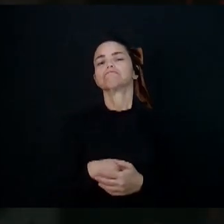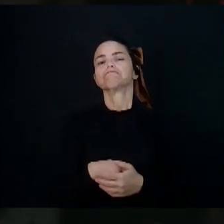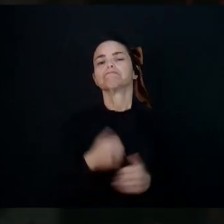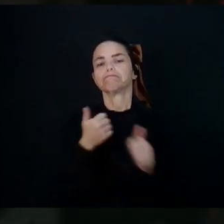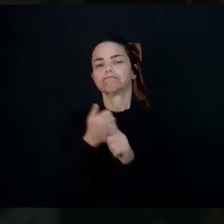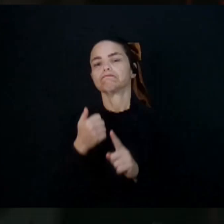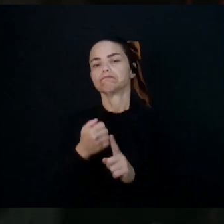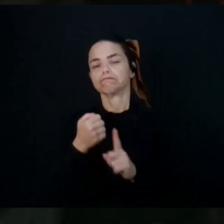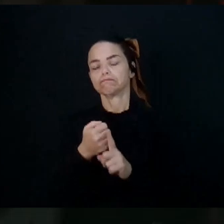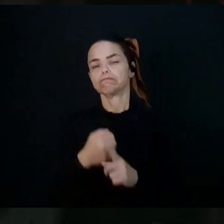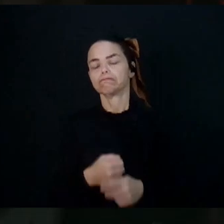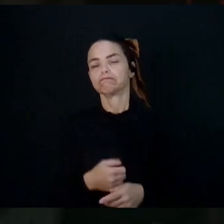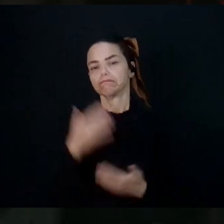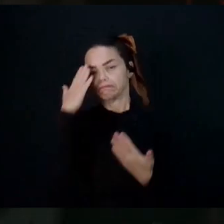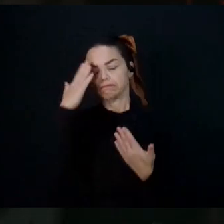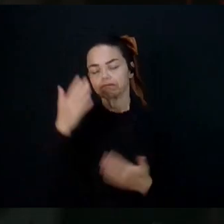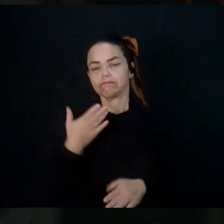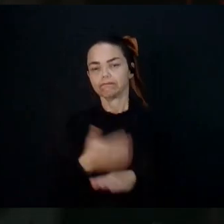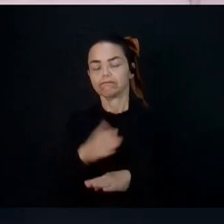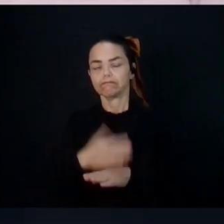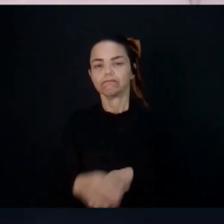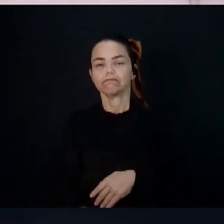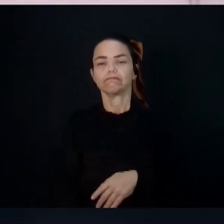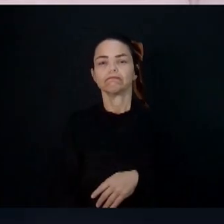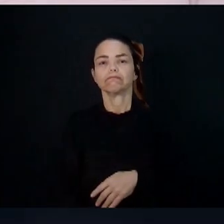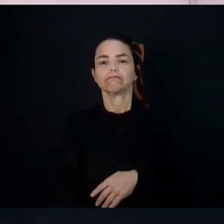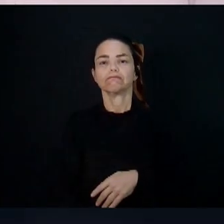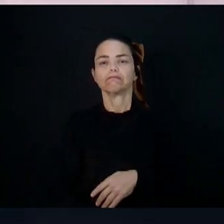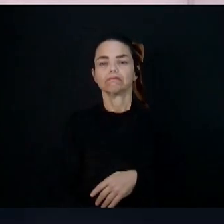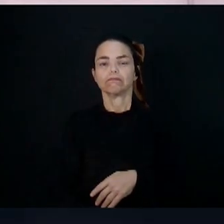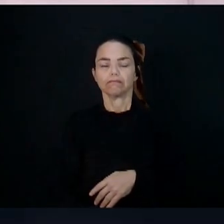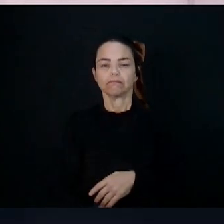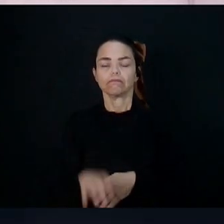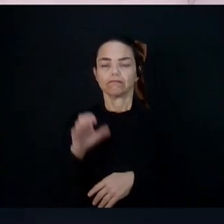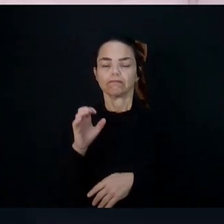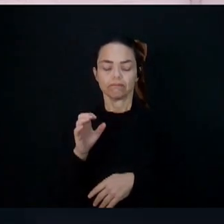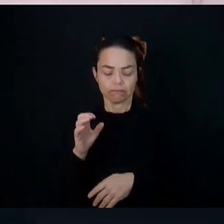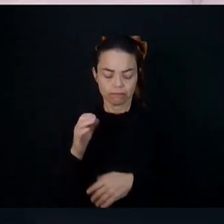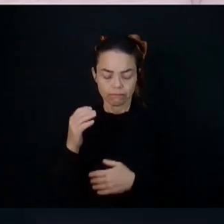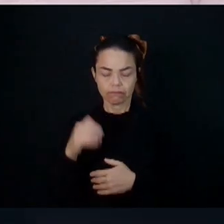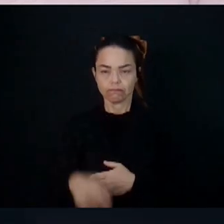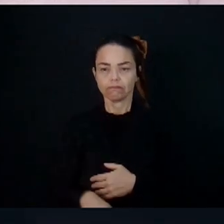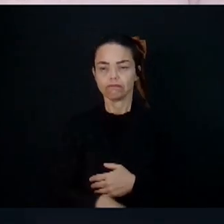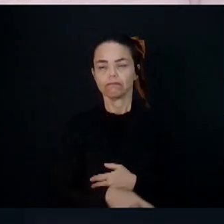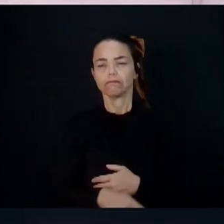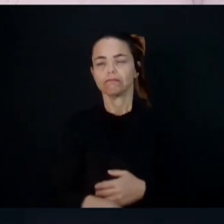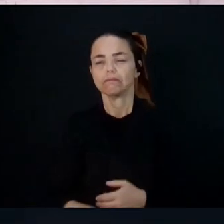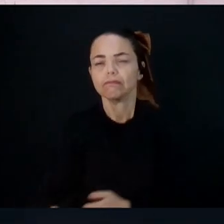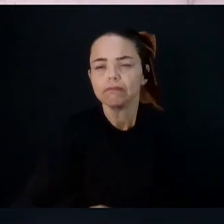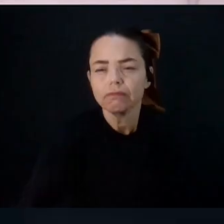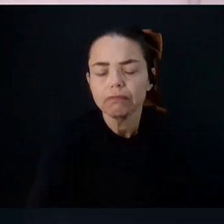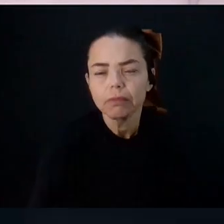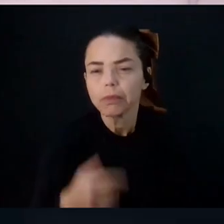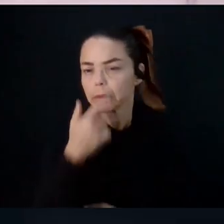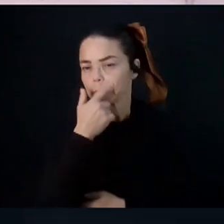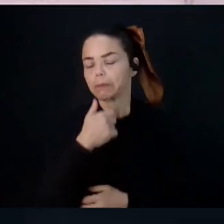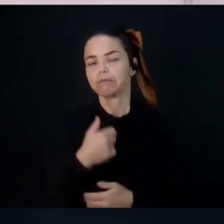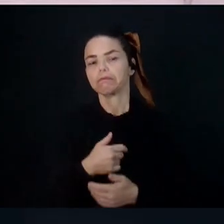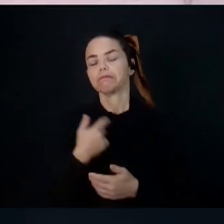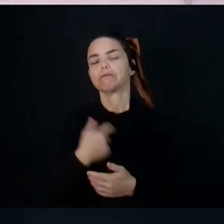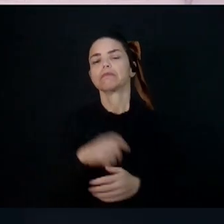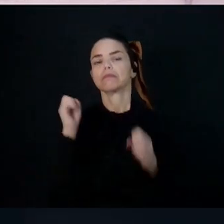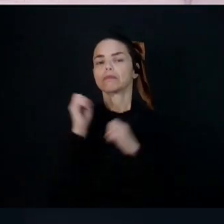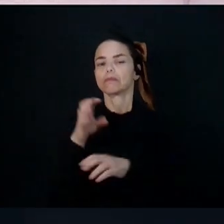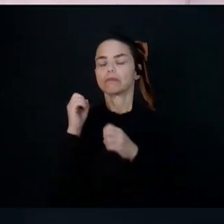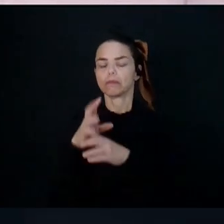grande. Eu quero agradecer a participação das nossas convidadas, começando pela Érica. Obrigada, Érica, por estar com a gente aqui, por nos ensinar